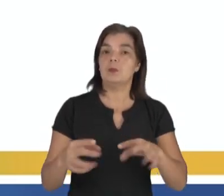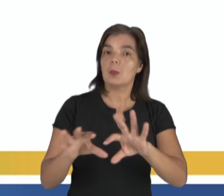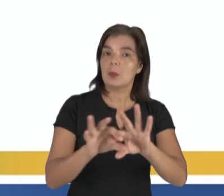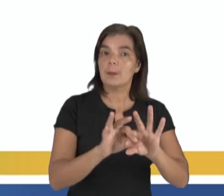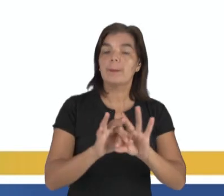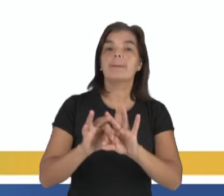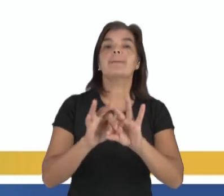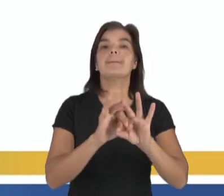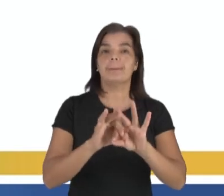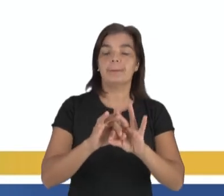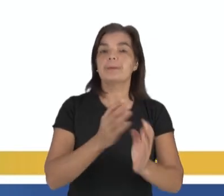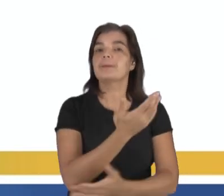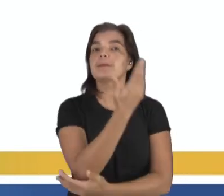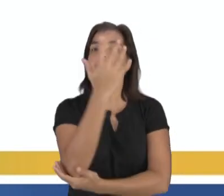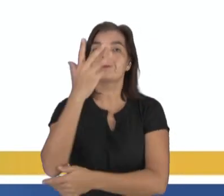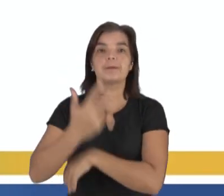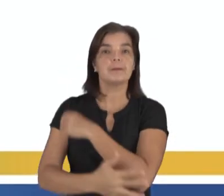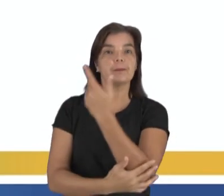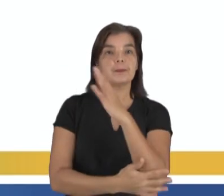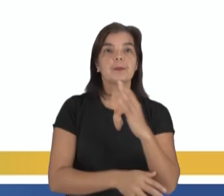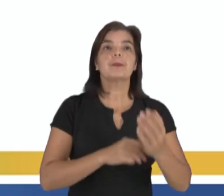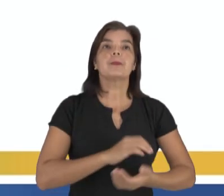o desenvolvimento com o meio ambiente.